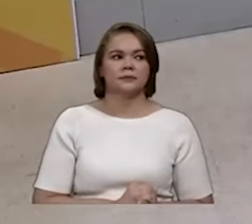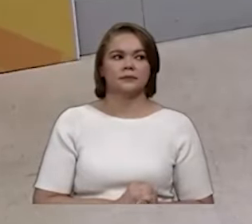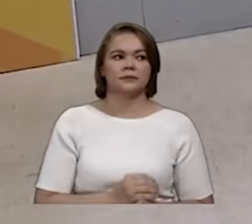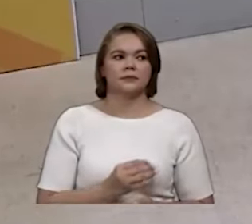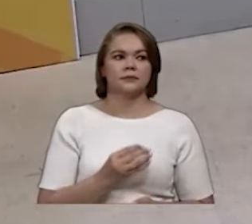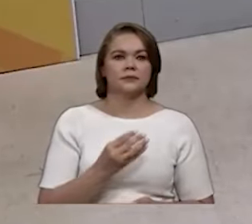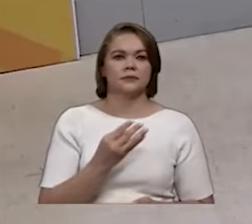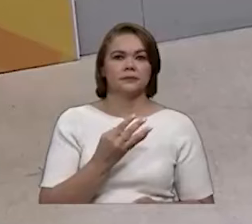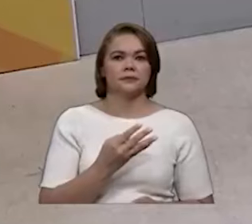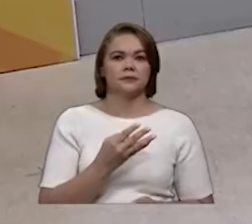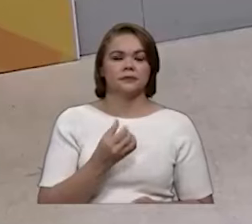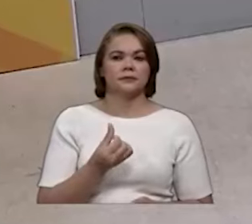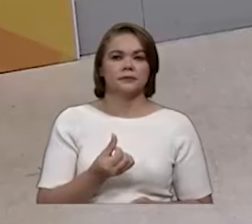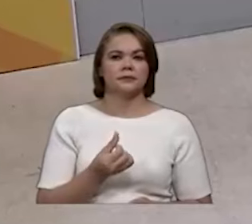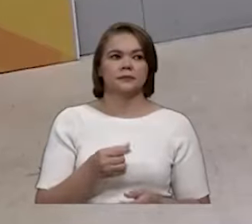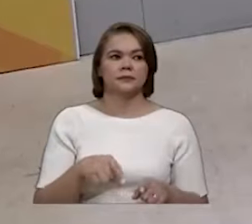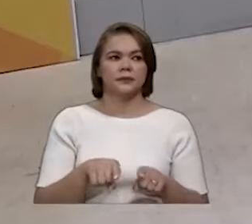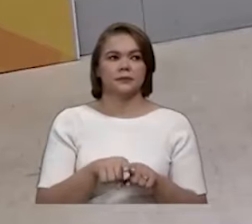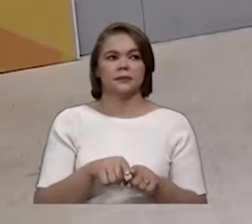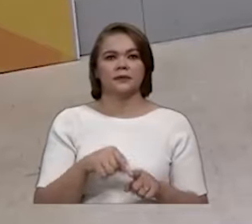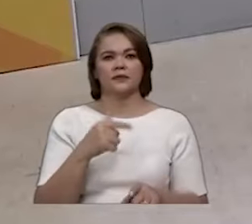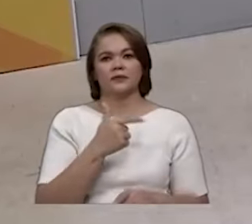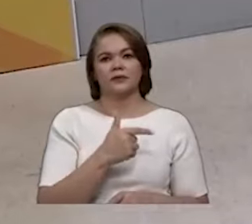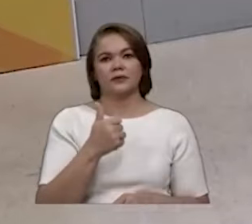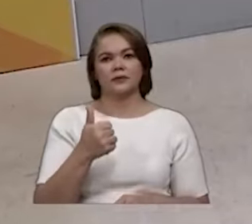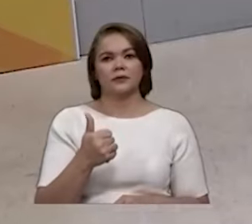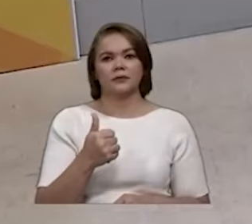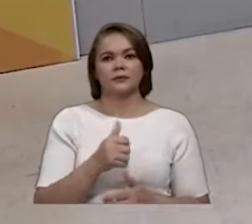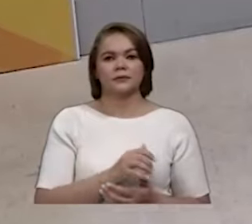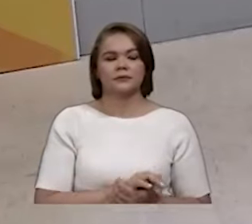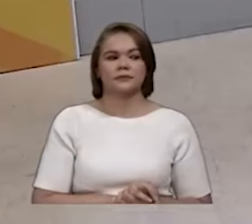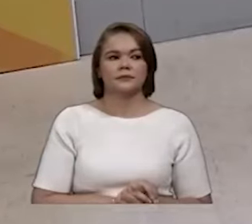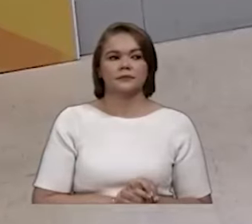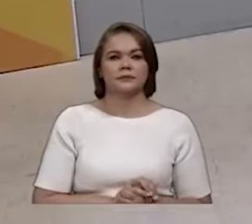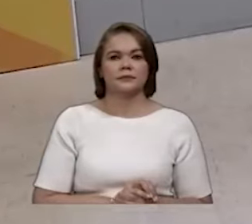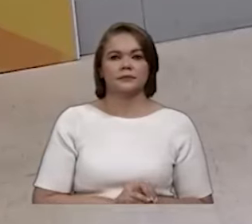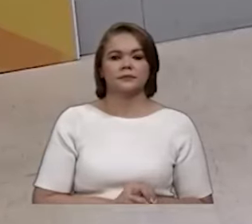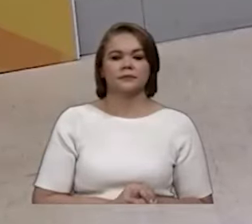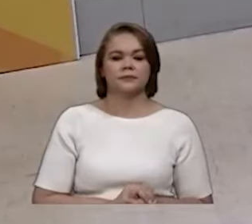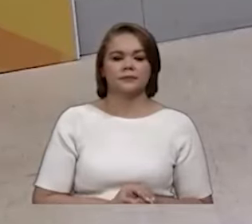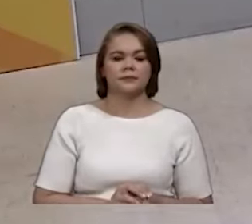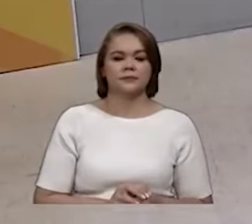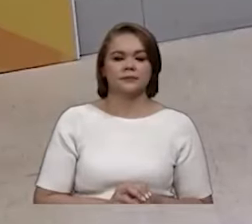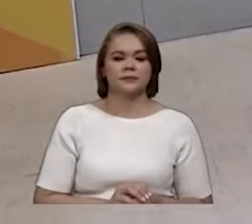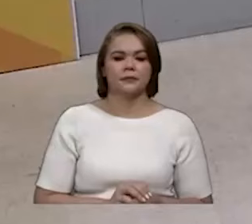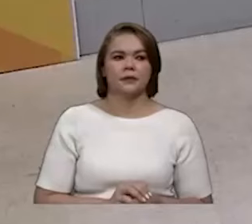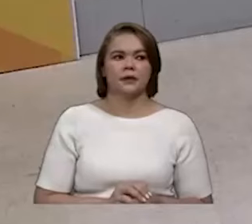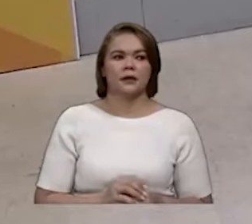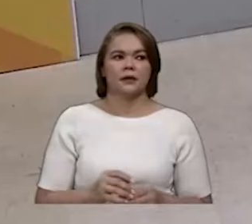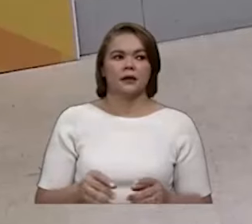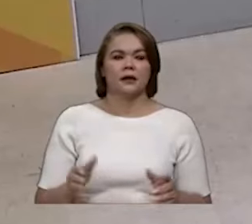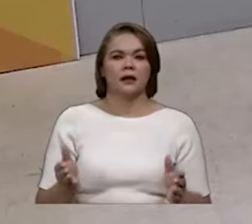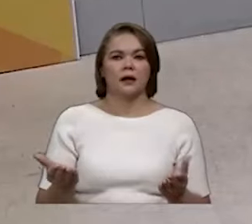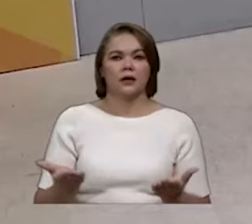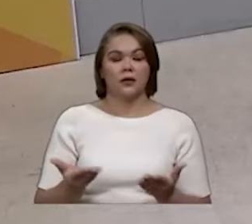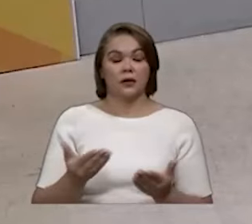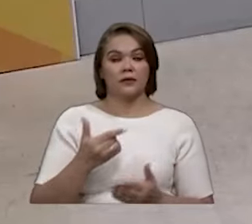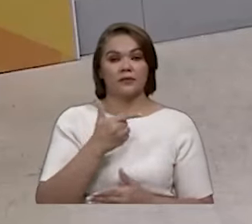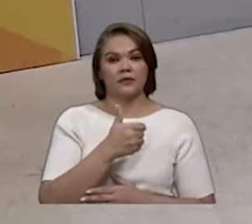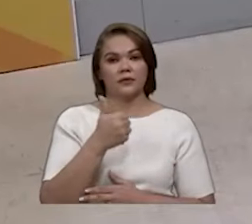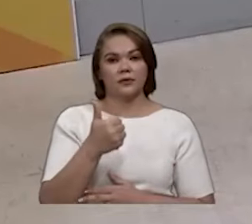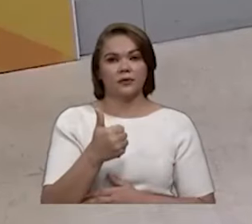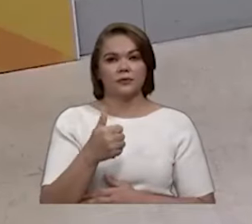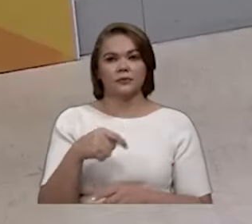46. Marcou? Pode seguir então com a 21. Marque aí. 21. Acabou de subir o 21. Subindo